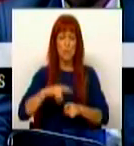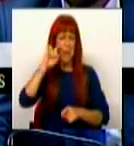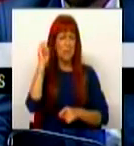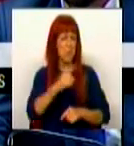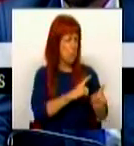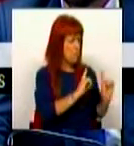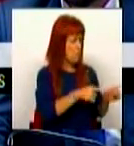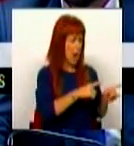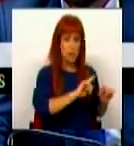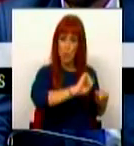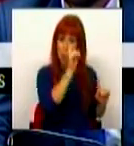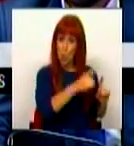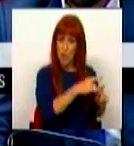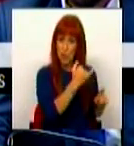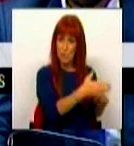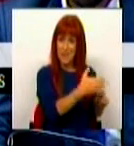março de